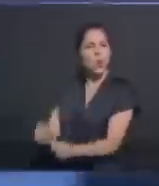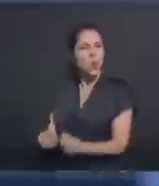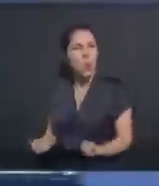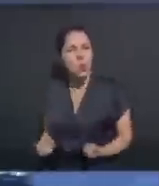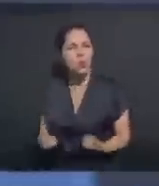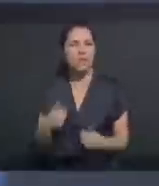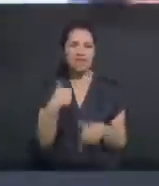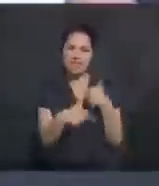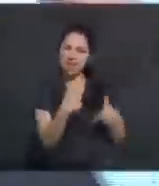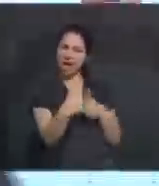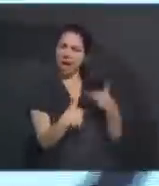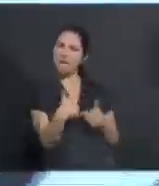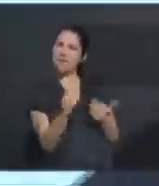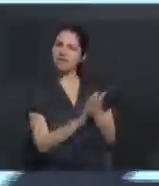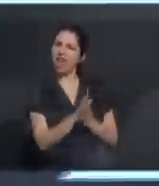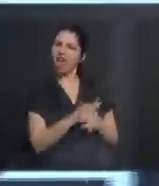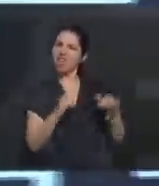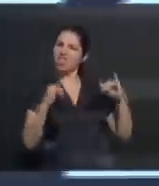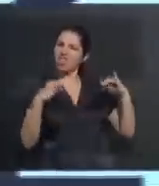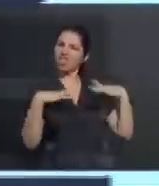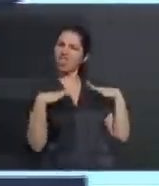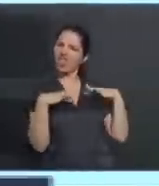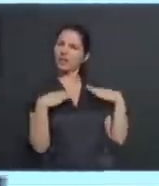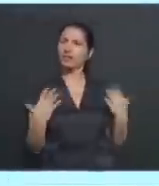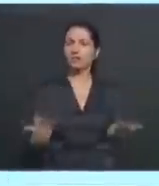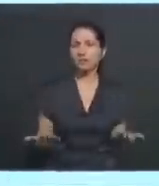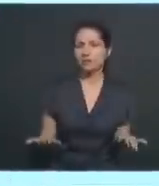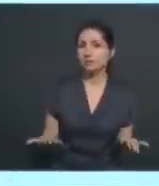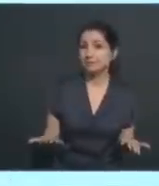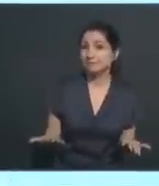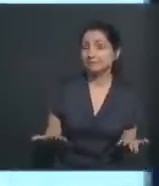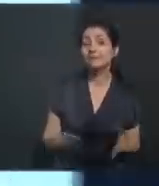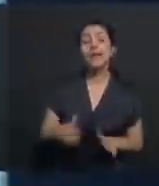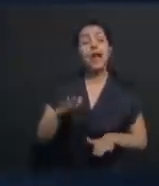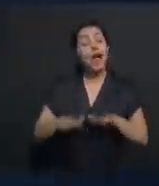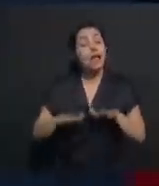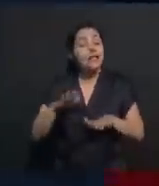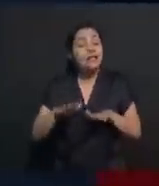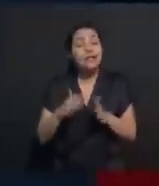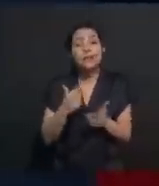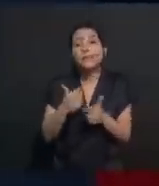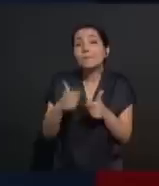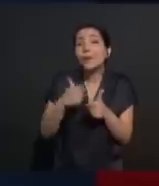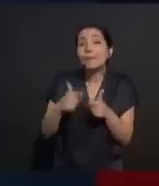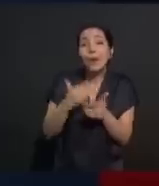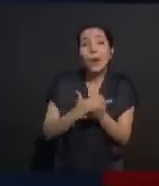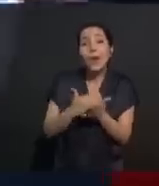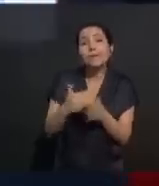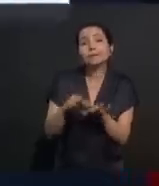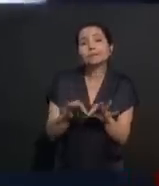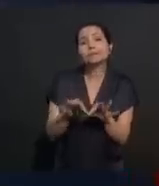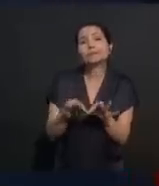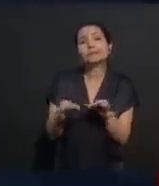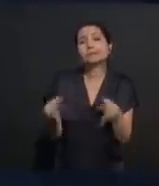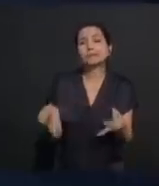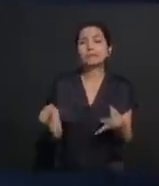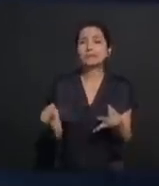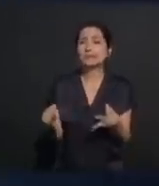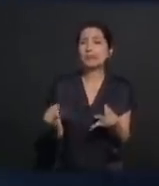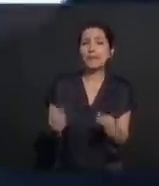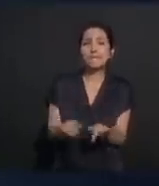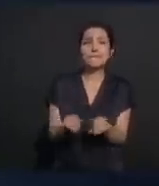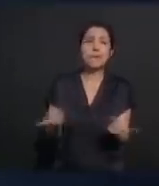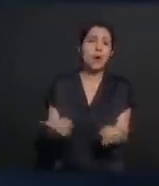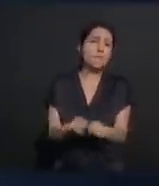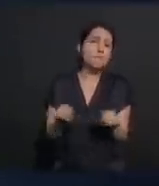mas trabalhar que é bom, muitas vezes o problema começa com uma túnica, começa com alguma coisa